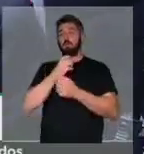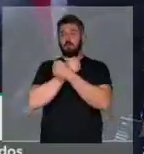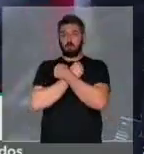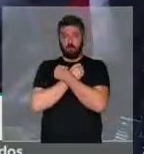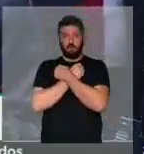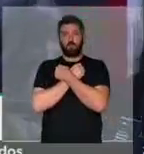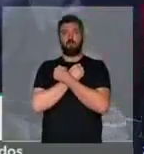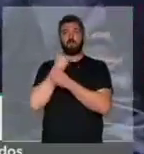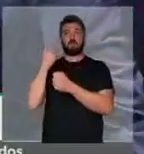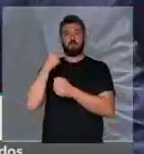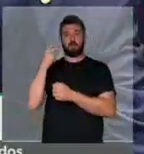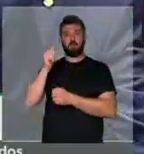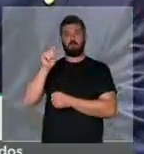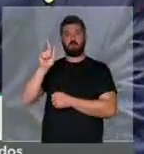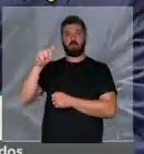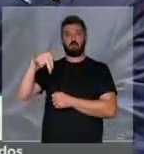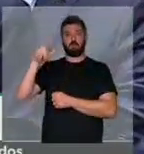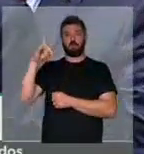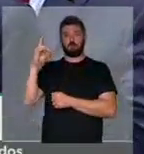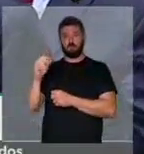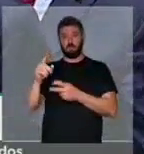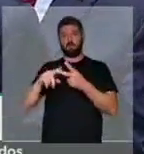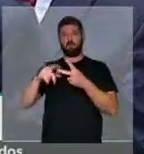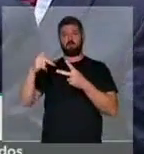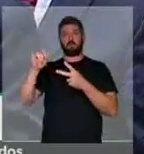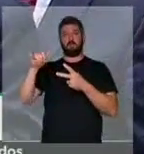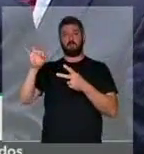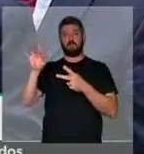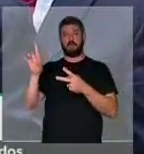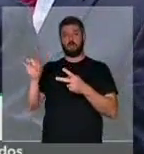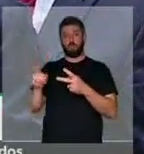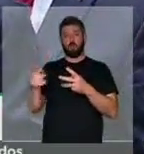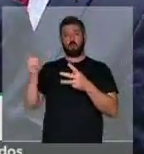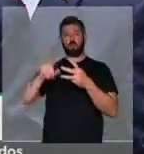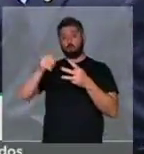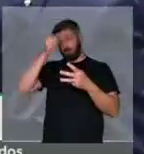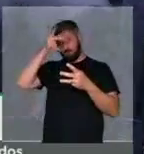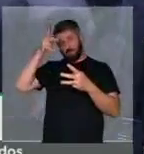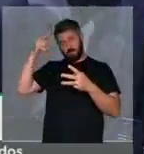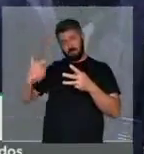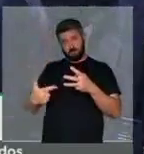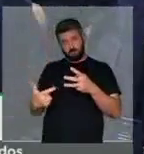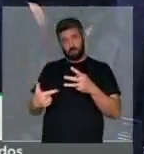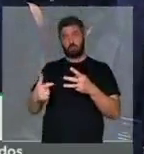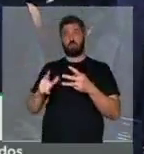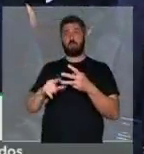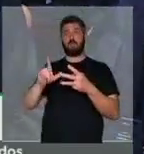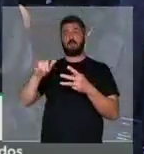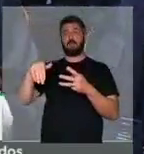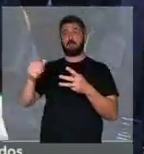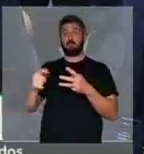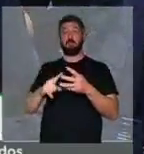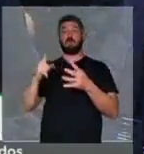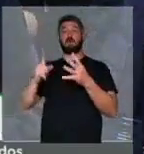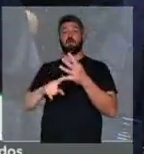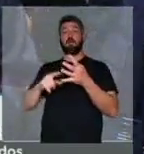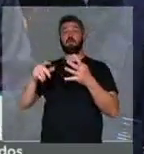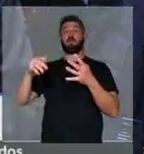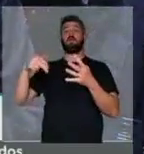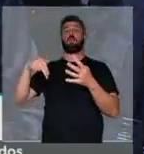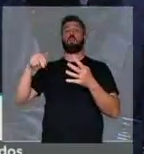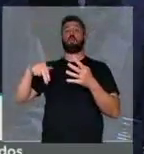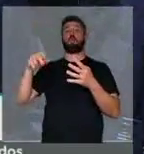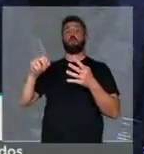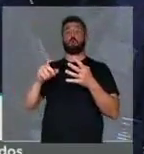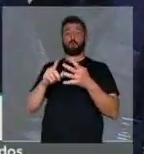abraço ao vereador Aguinaldo, ao vereador Pintado, ao vice-prefeito Luiz Lima e ao prefeito Reinoldo. Através do vereador Pintado,